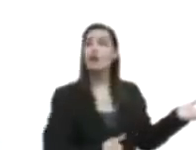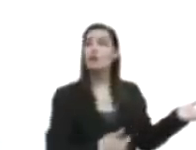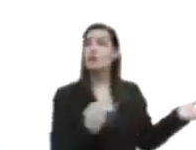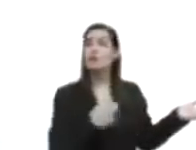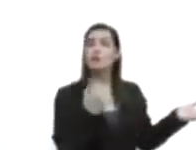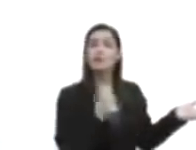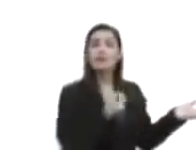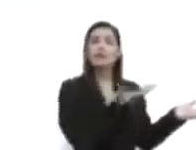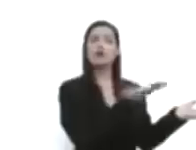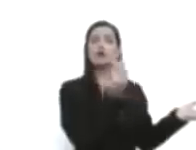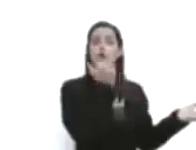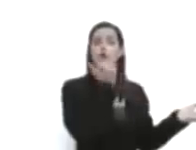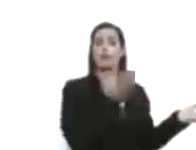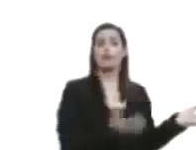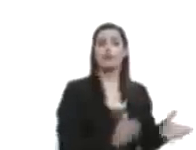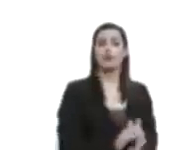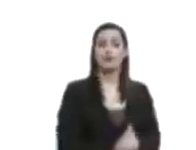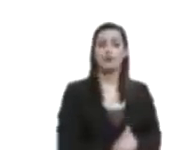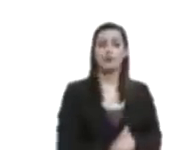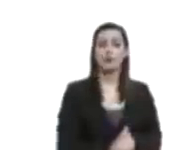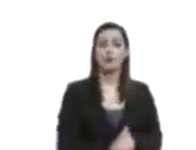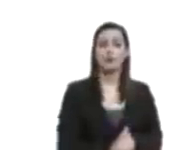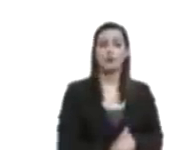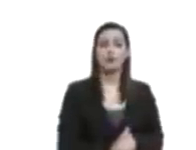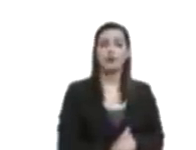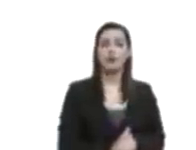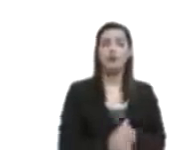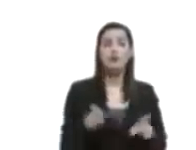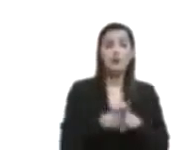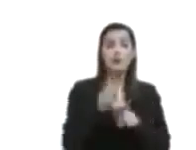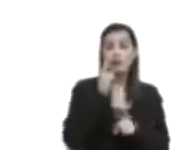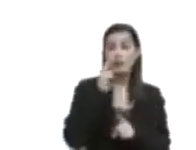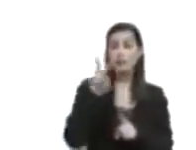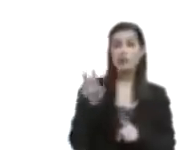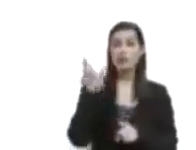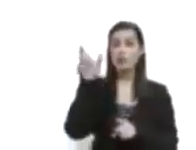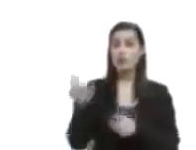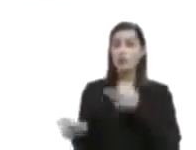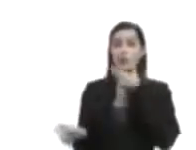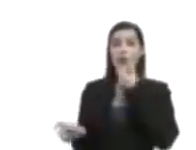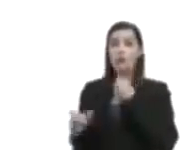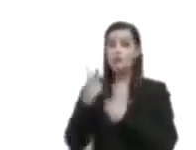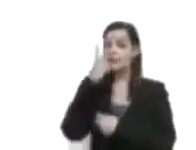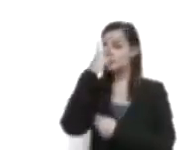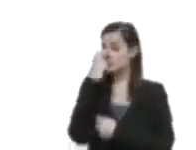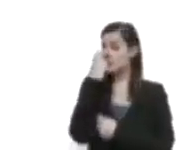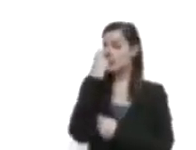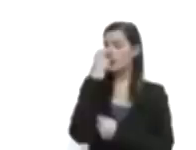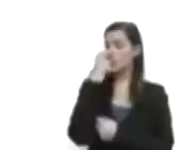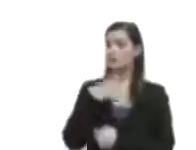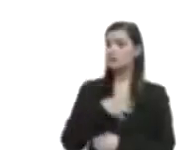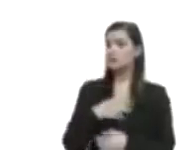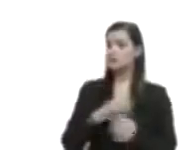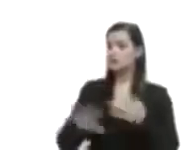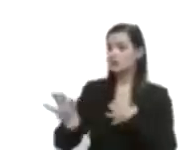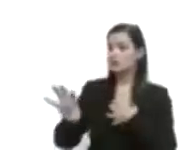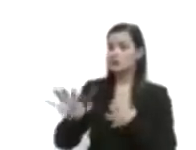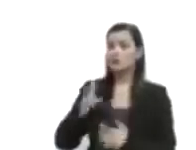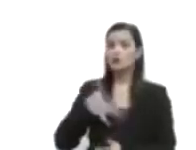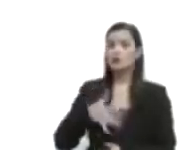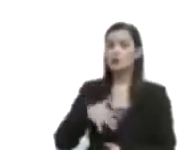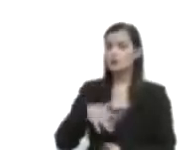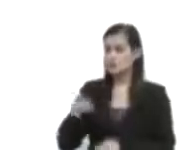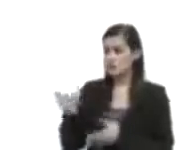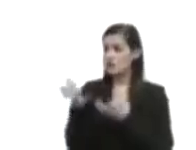caminho. E vendo aquele cego, teve misericórdia, e disse, se queres pode ser limpo.